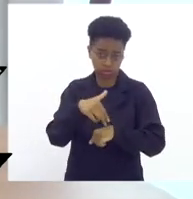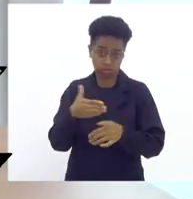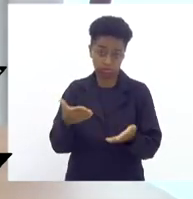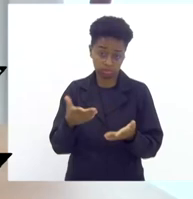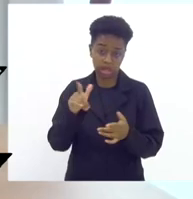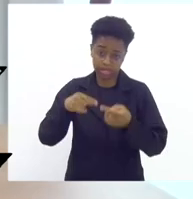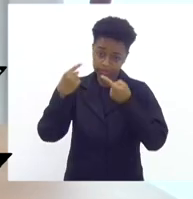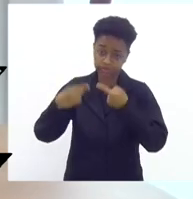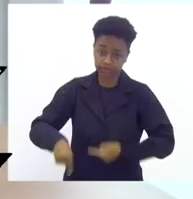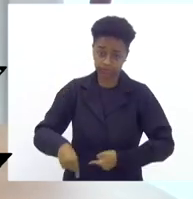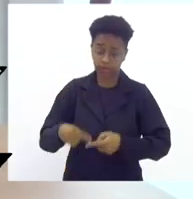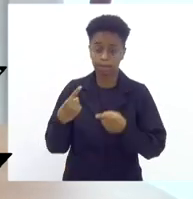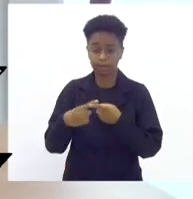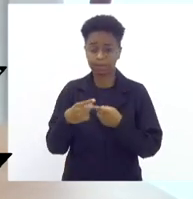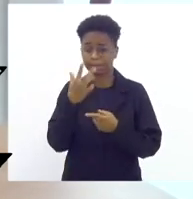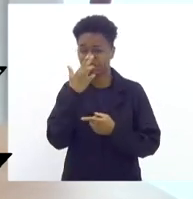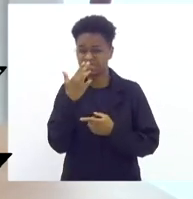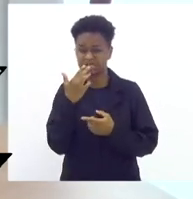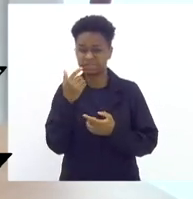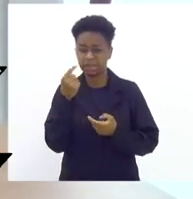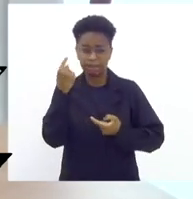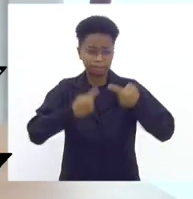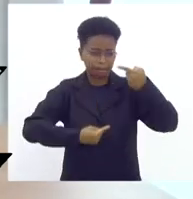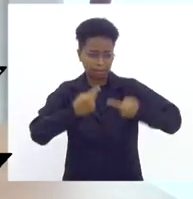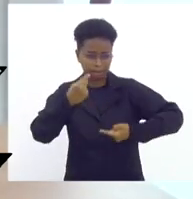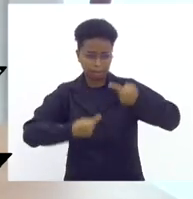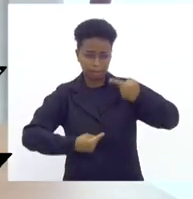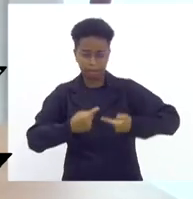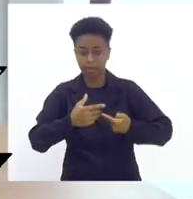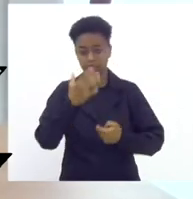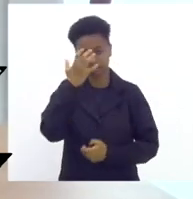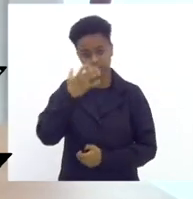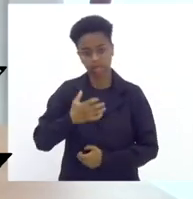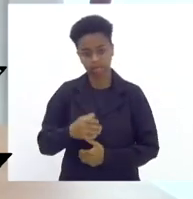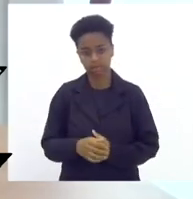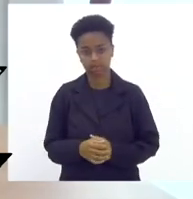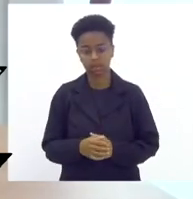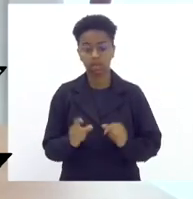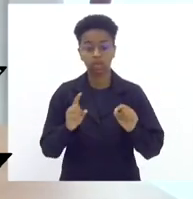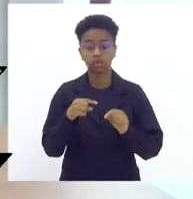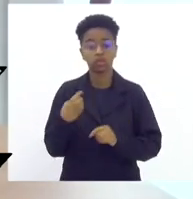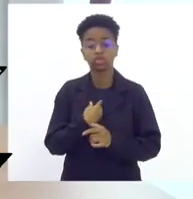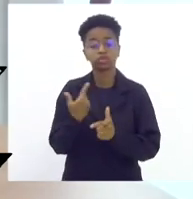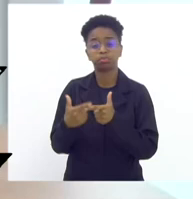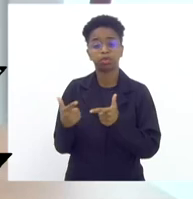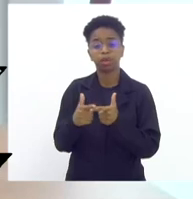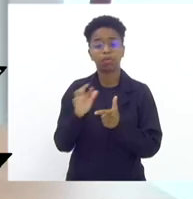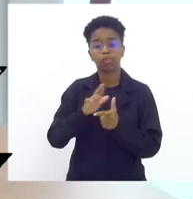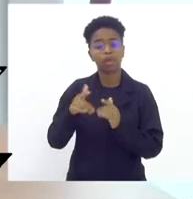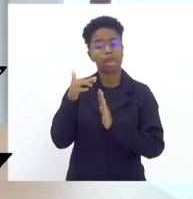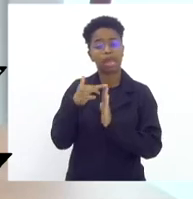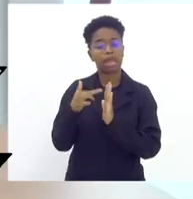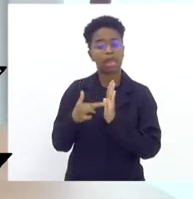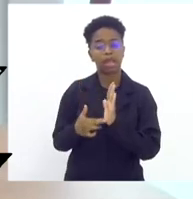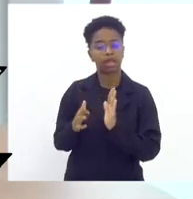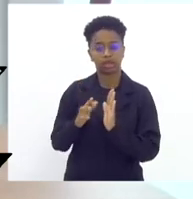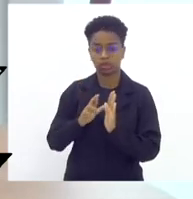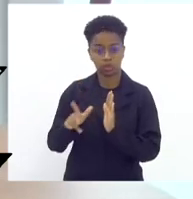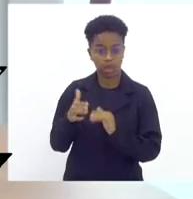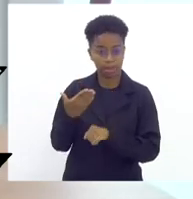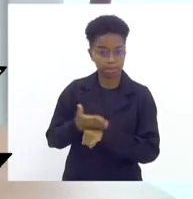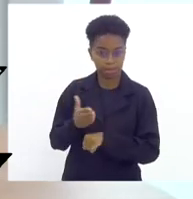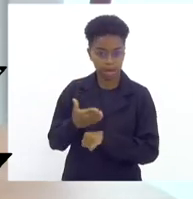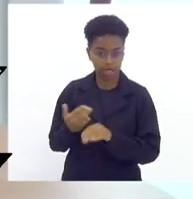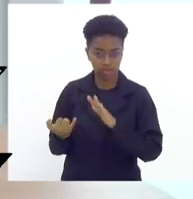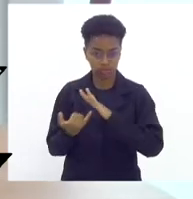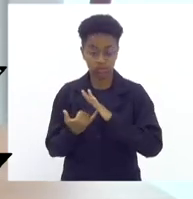é um grande desafio a gente tem uma disputa narrativa e muito séria com relação a isso o nosso problema não tá no plano normativo mas nem na prática das